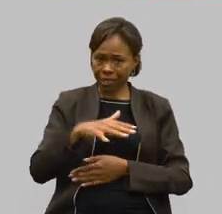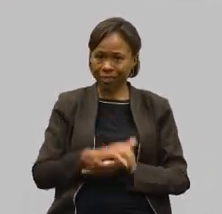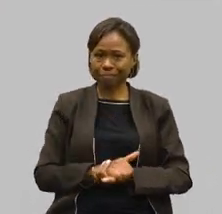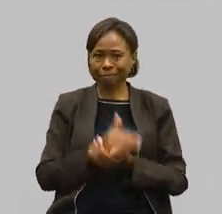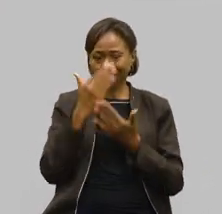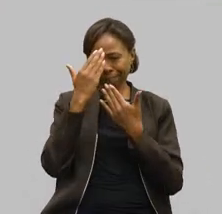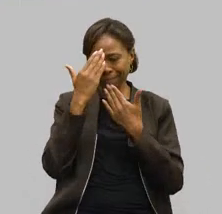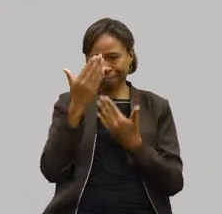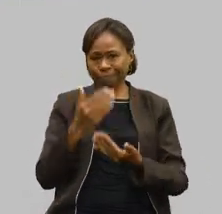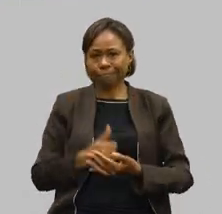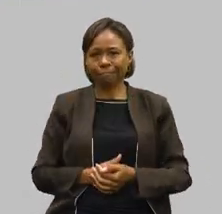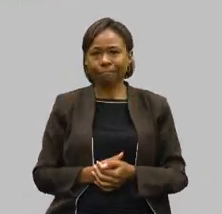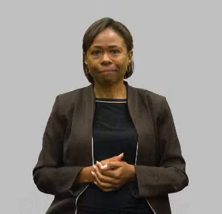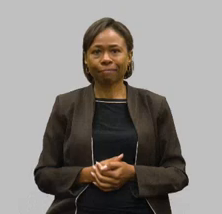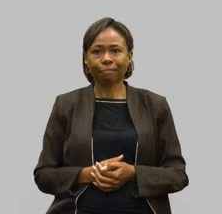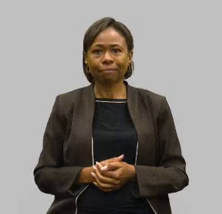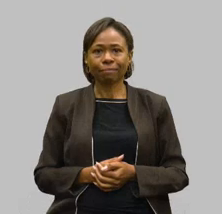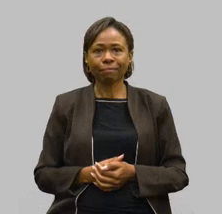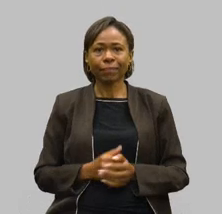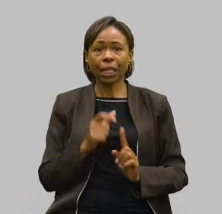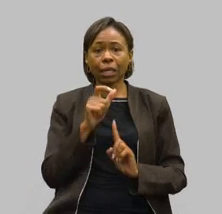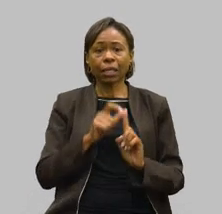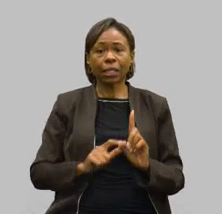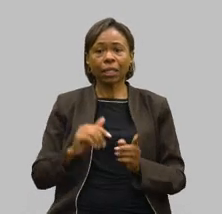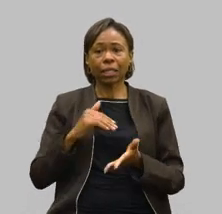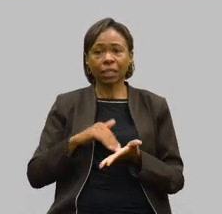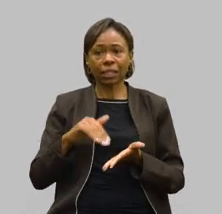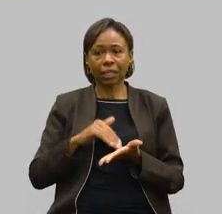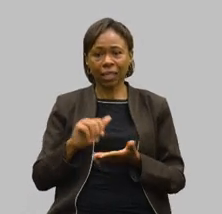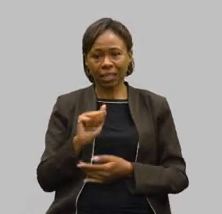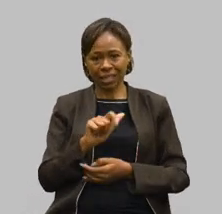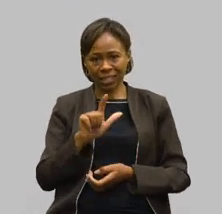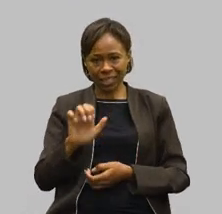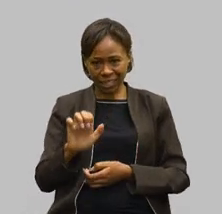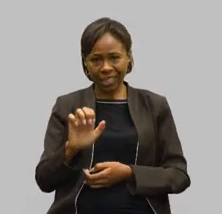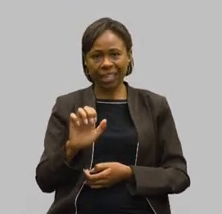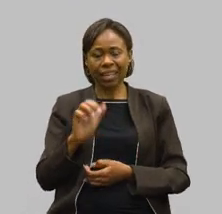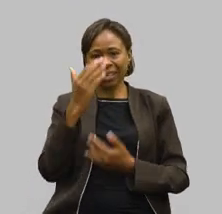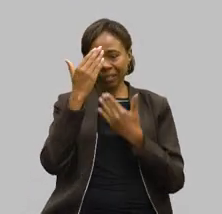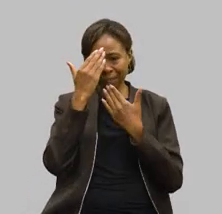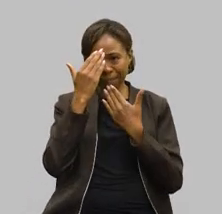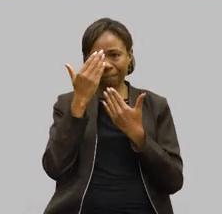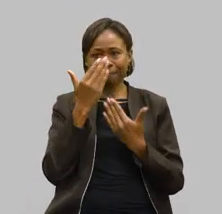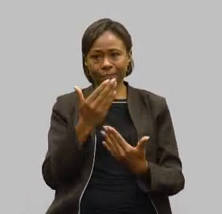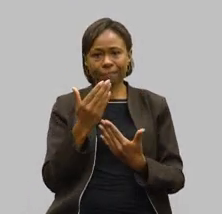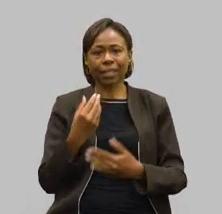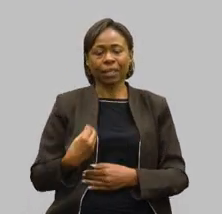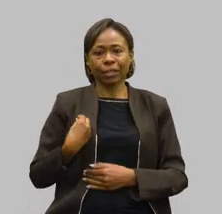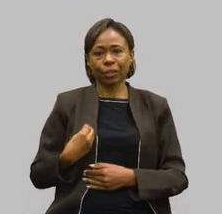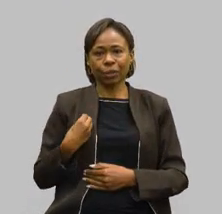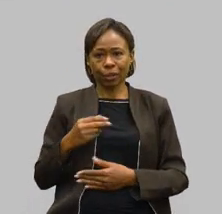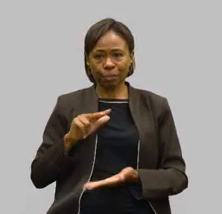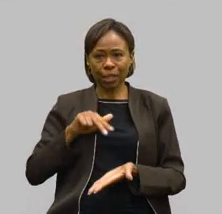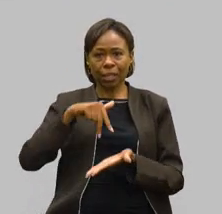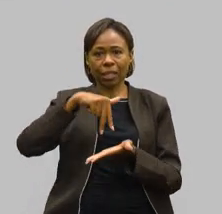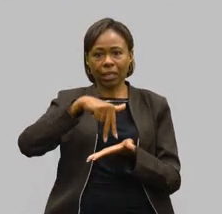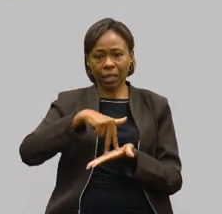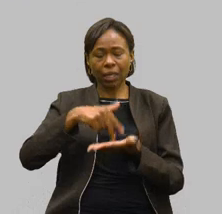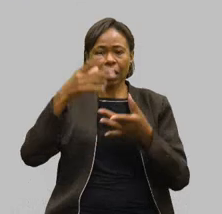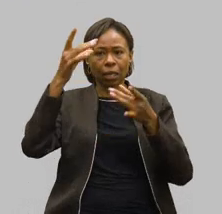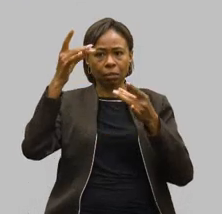obrigada secretária le Portela eu quero agradecer a sua presença aqui à explanações